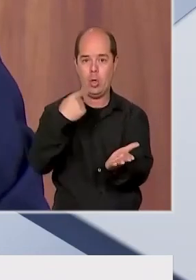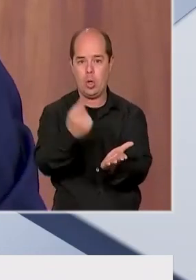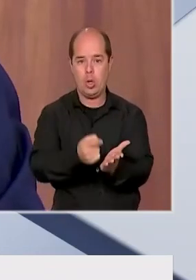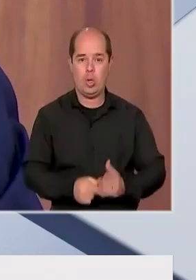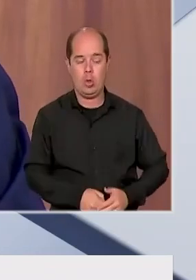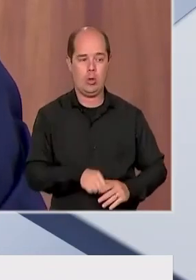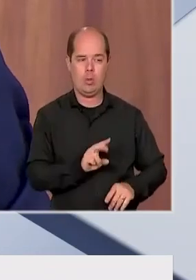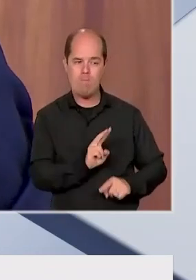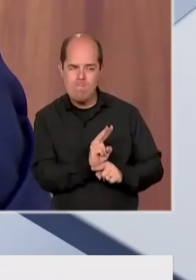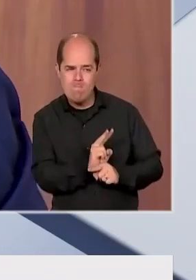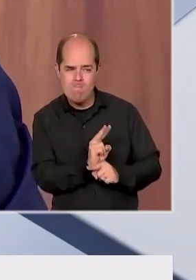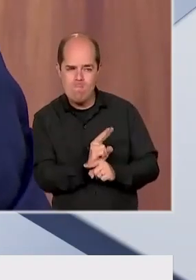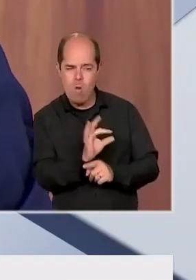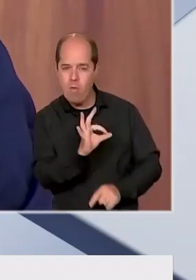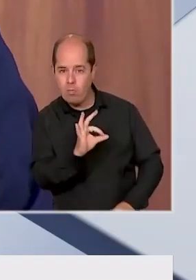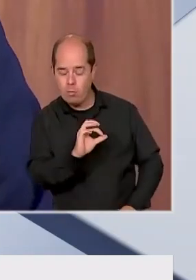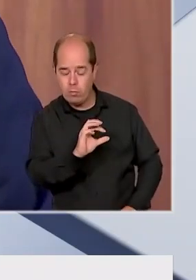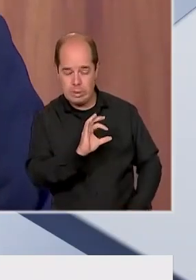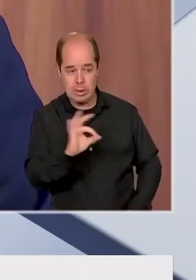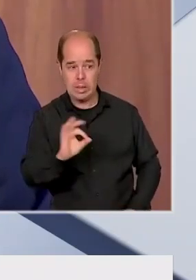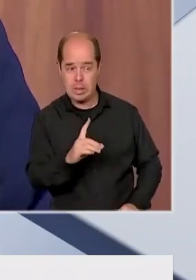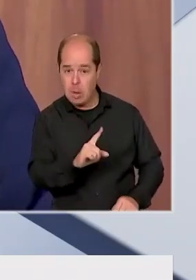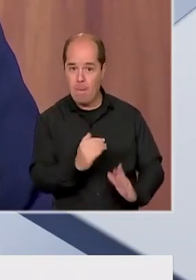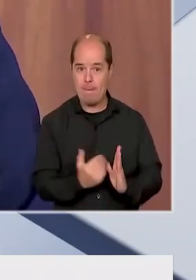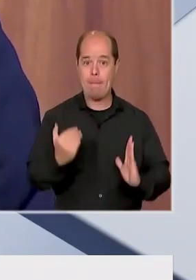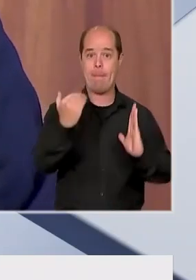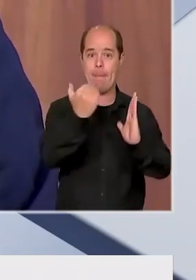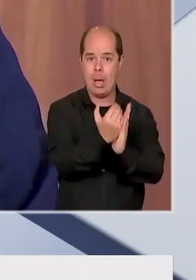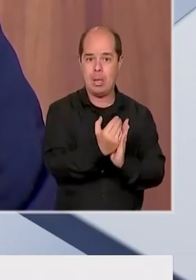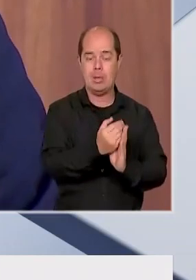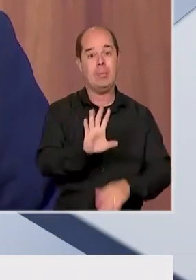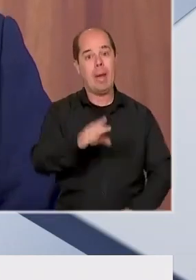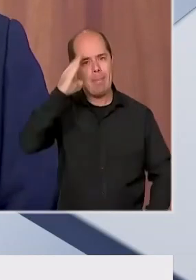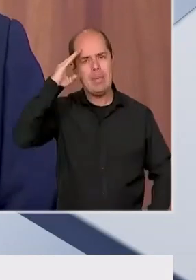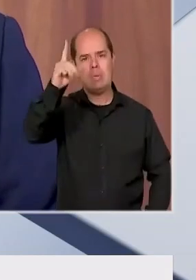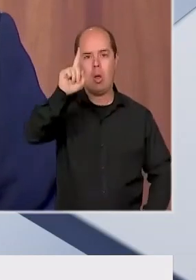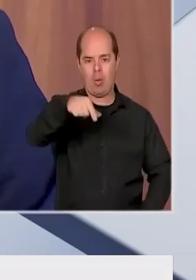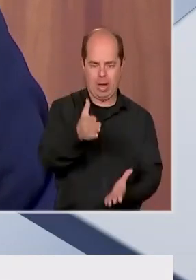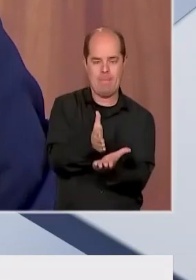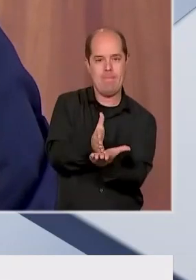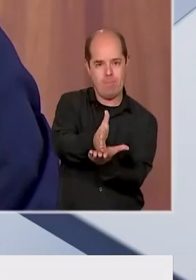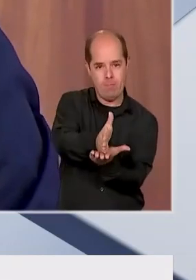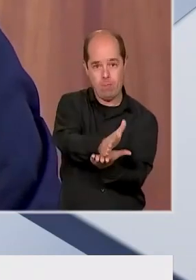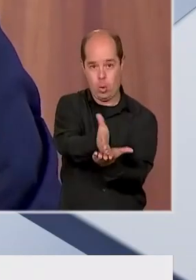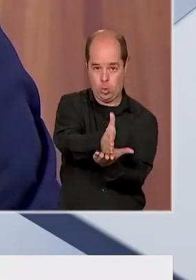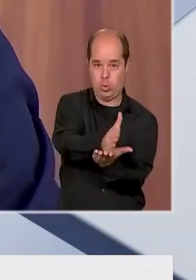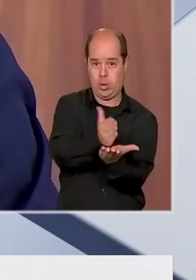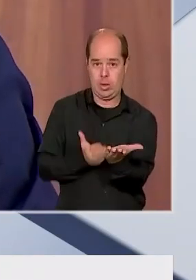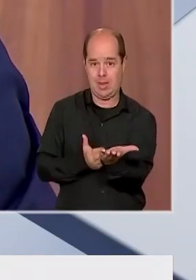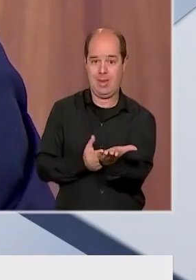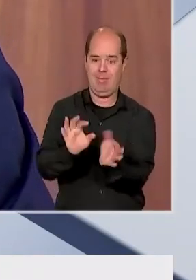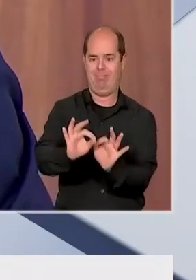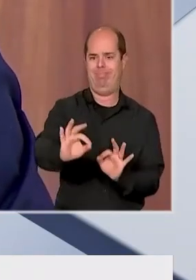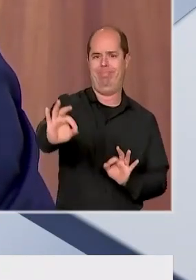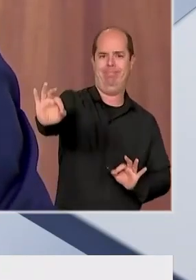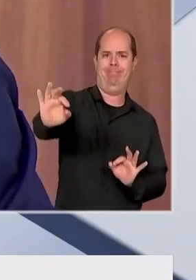decisão do supremo tribunal federal que a polícia só pode subir o morro no Rio de Janeiro em condições